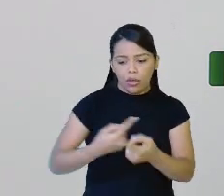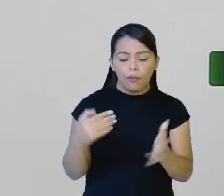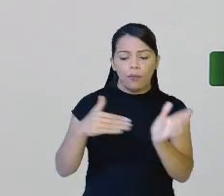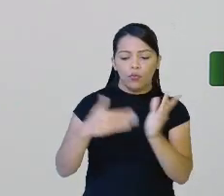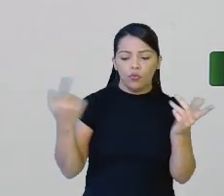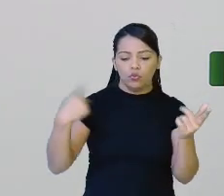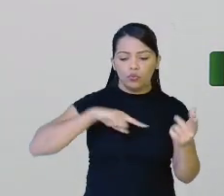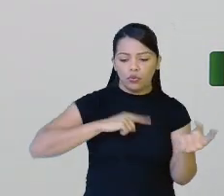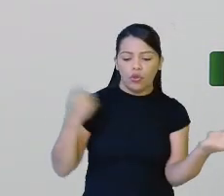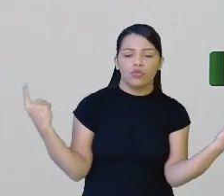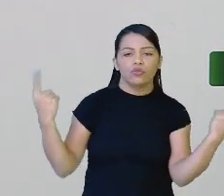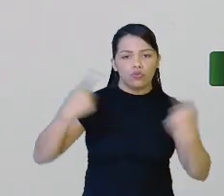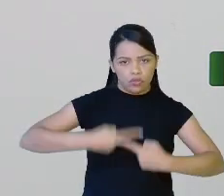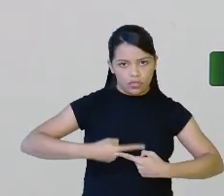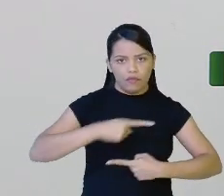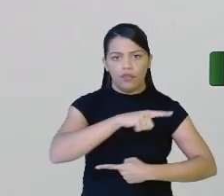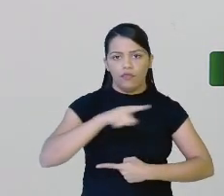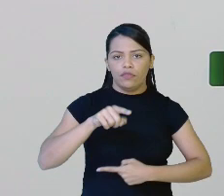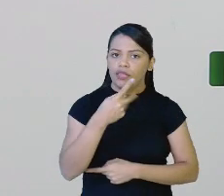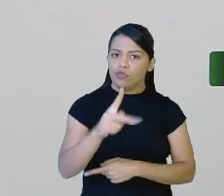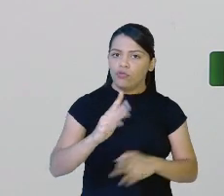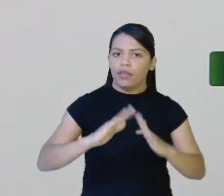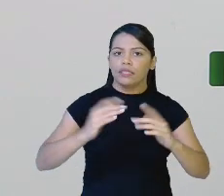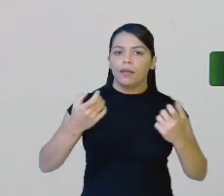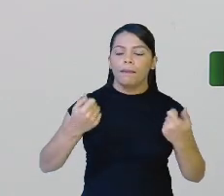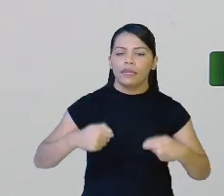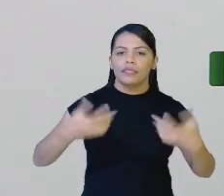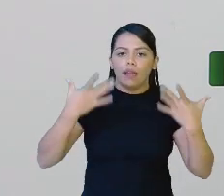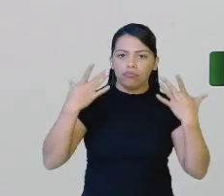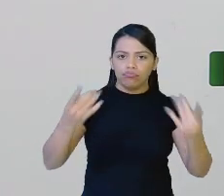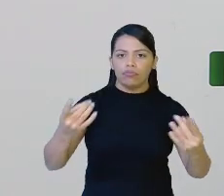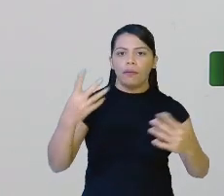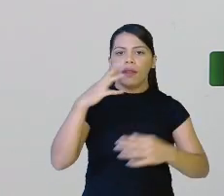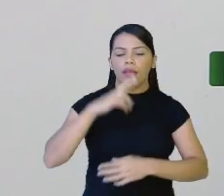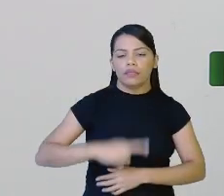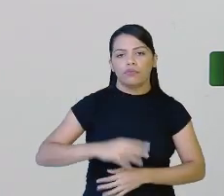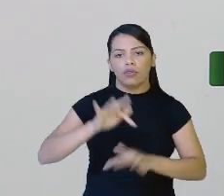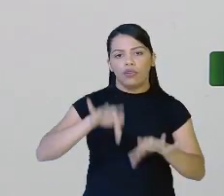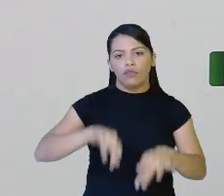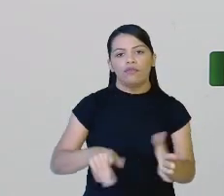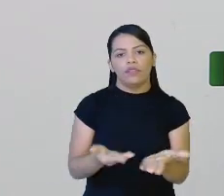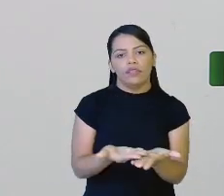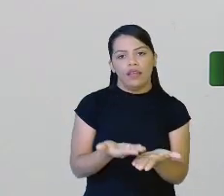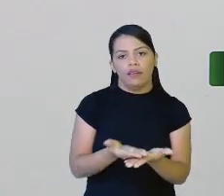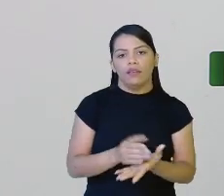que você daí de casa precisa estar atento para responder no final da aula, tá?